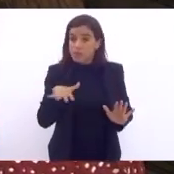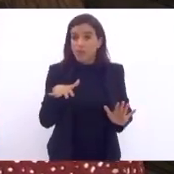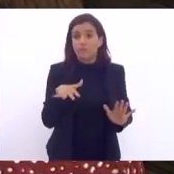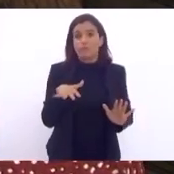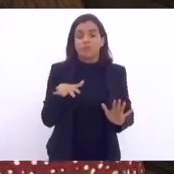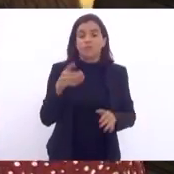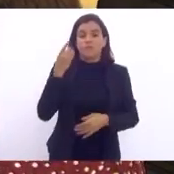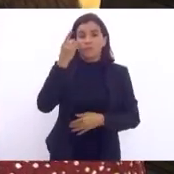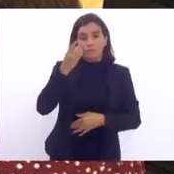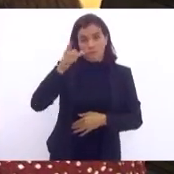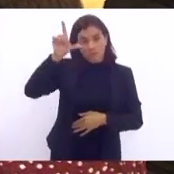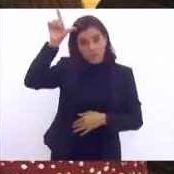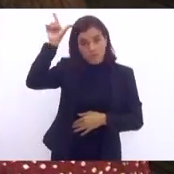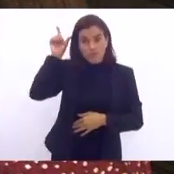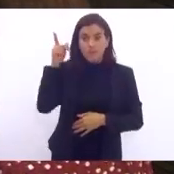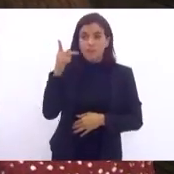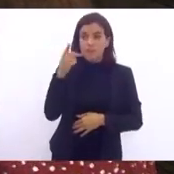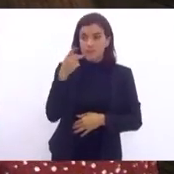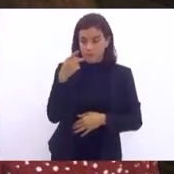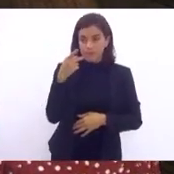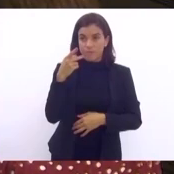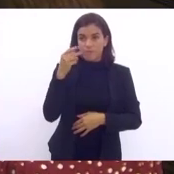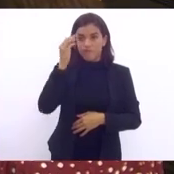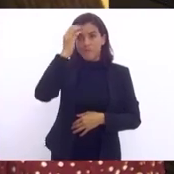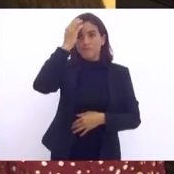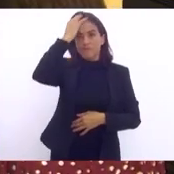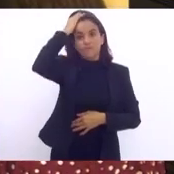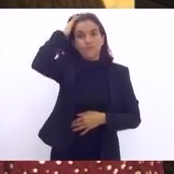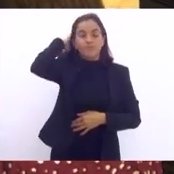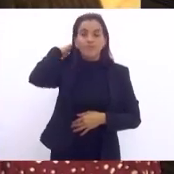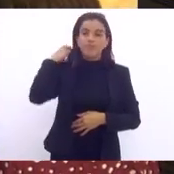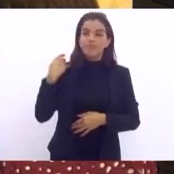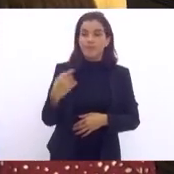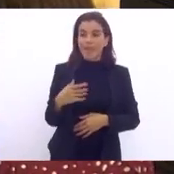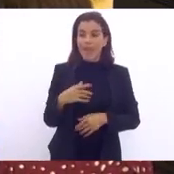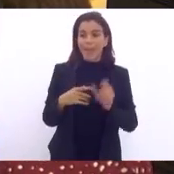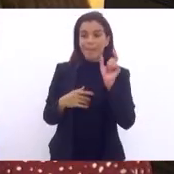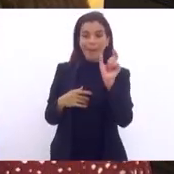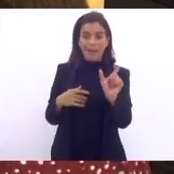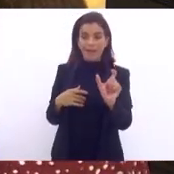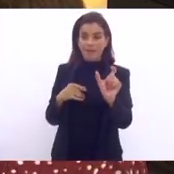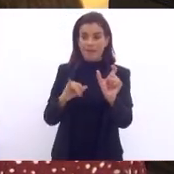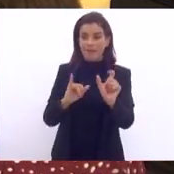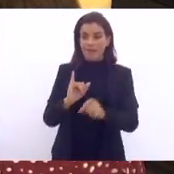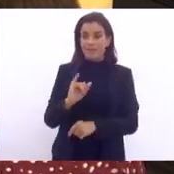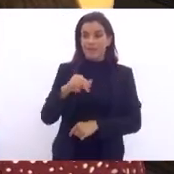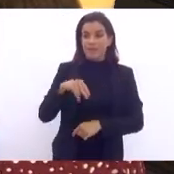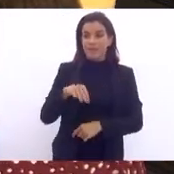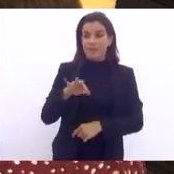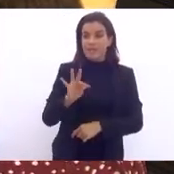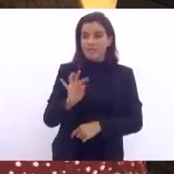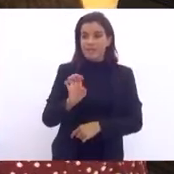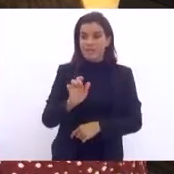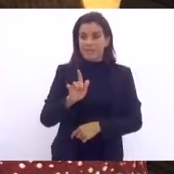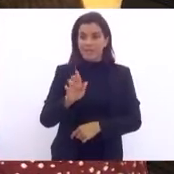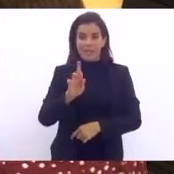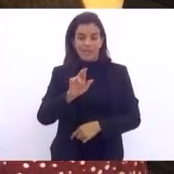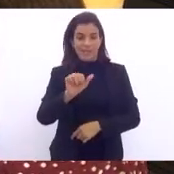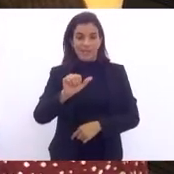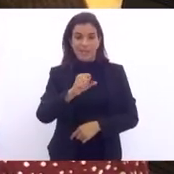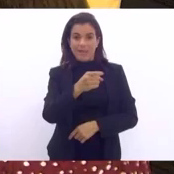questão? É a palavra integração. O secretário veio aqui, a palavra que ele mais usou no discurso